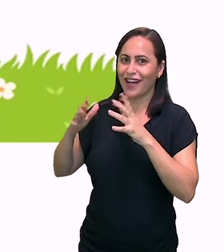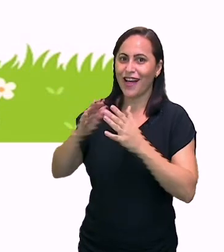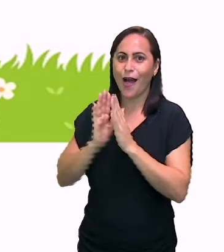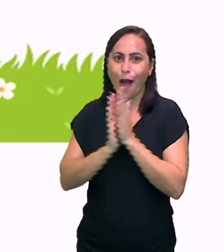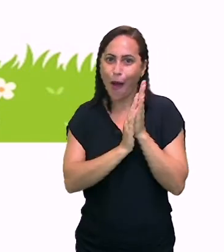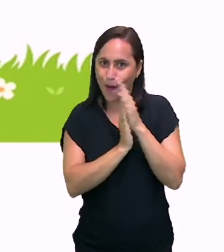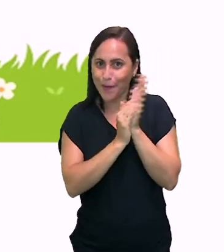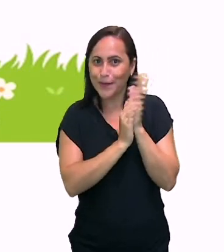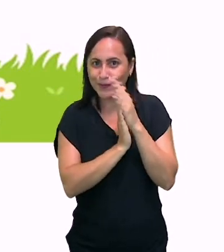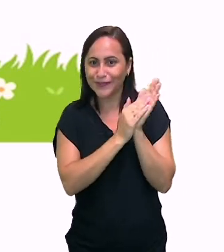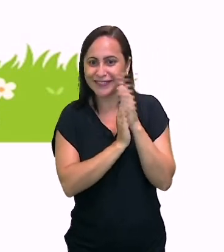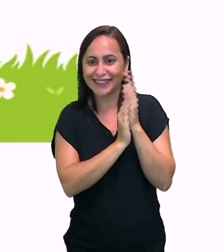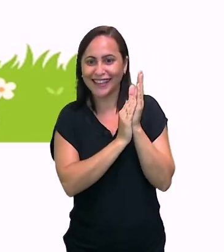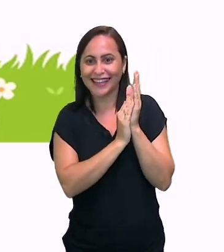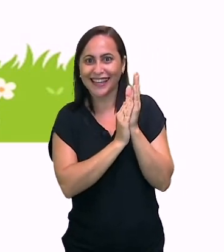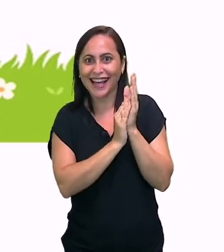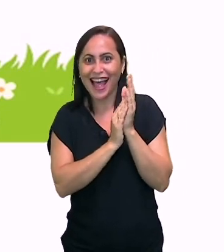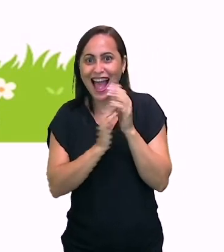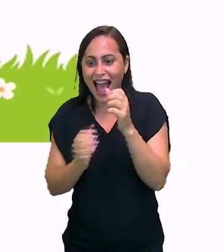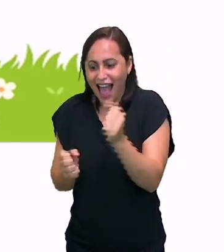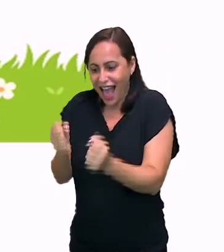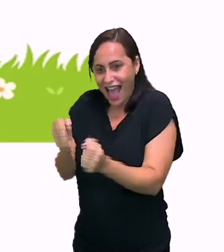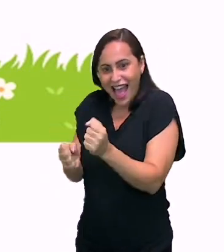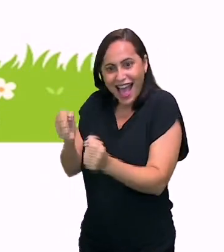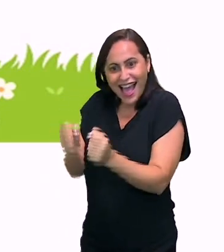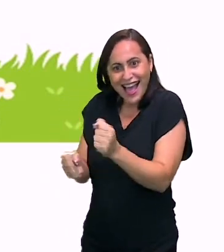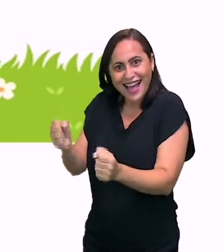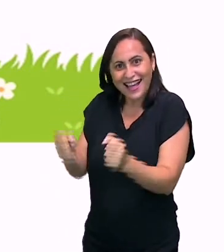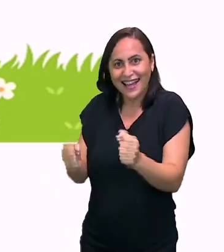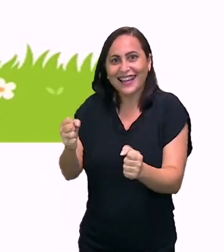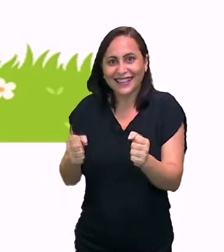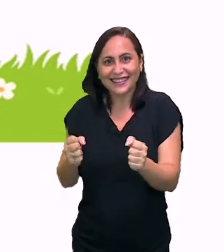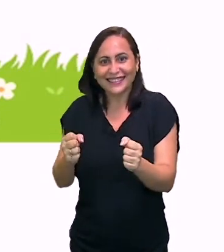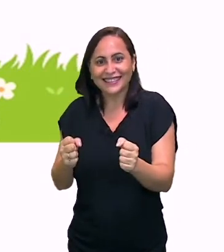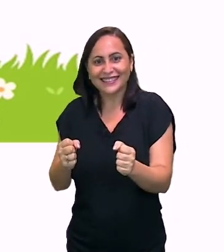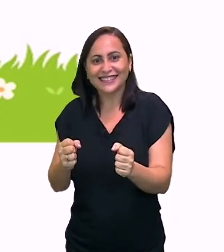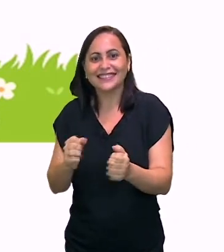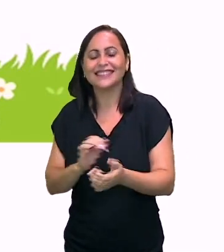Boneca? Ah, carrinho? Você brinca de carrinho?